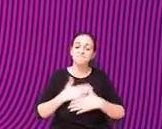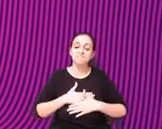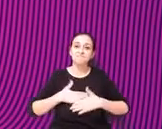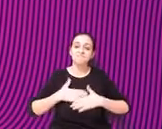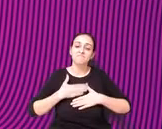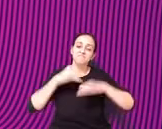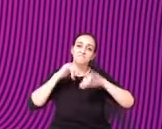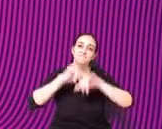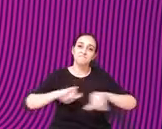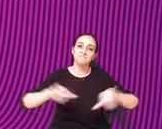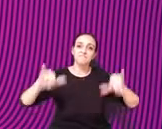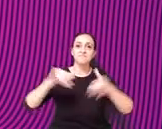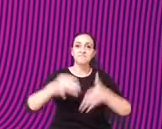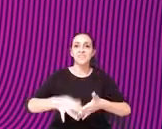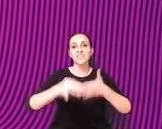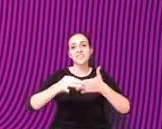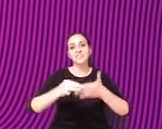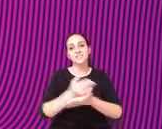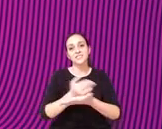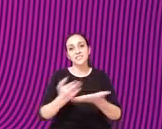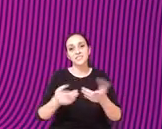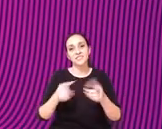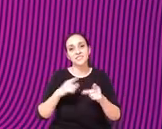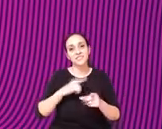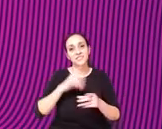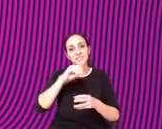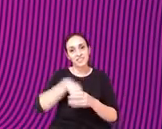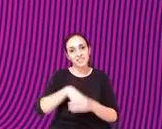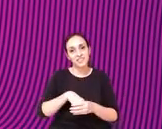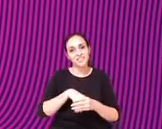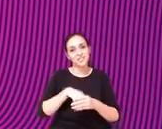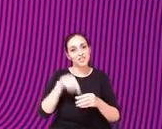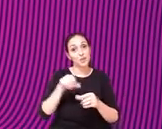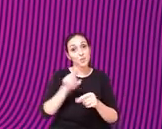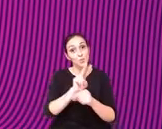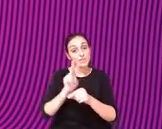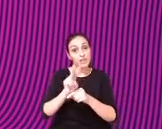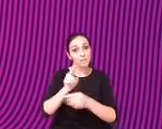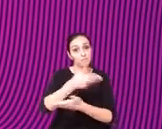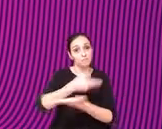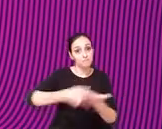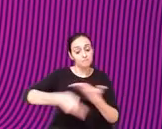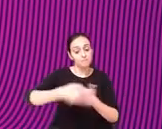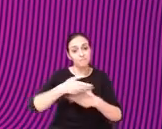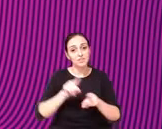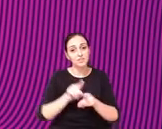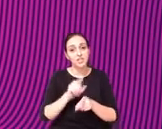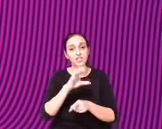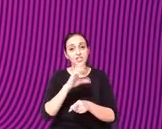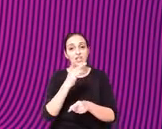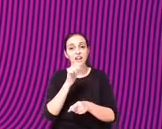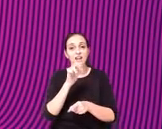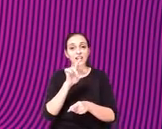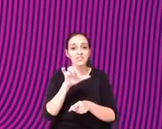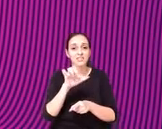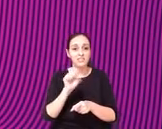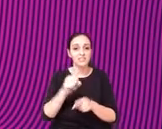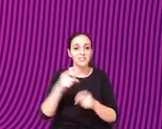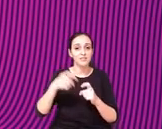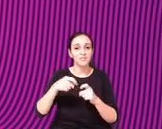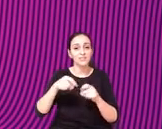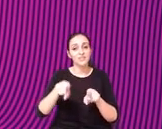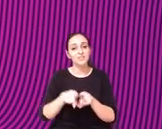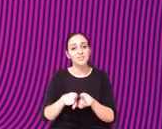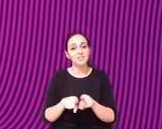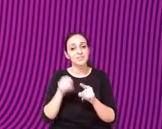as lideranças, dentro dessa visão do cuidado integrado, algo que o Dr. Charles sempre chamou a atenção, possa